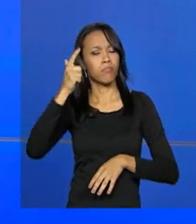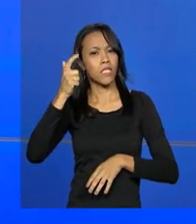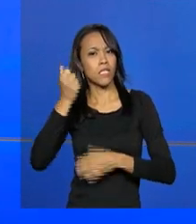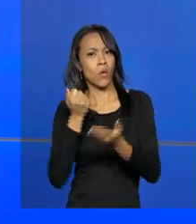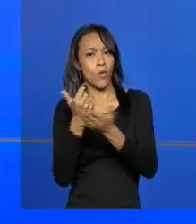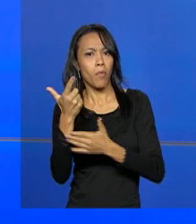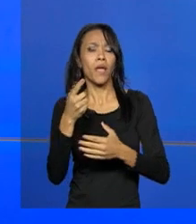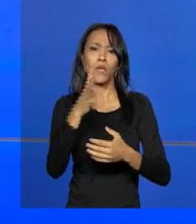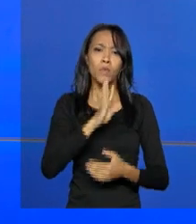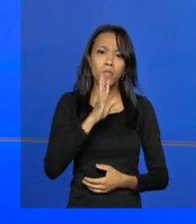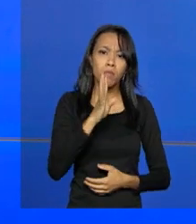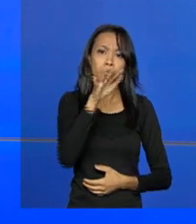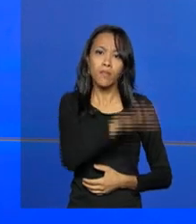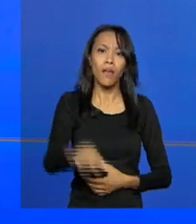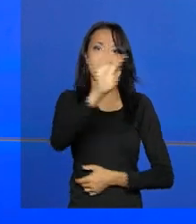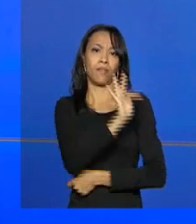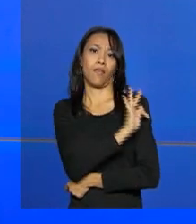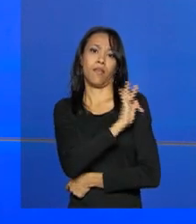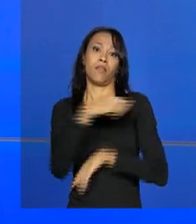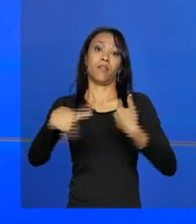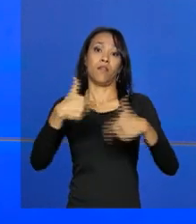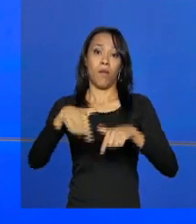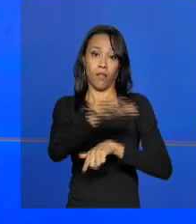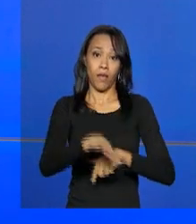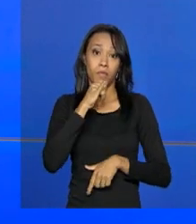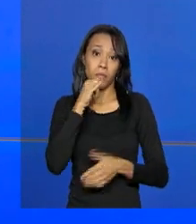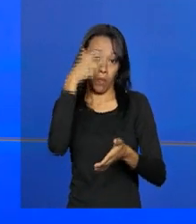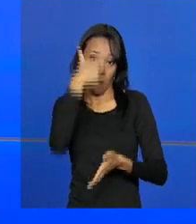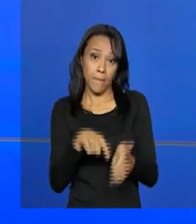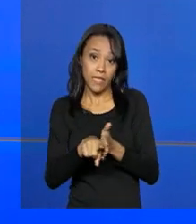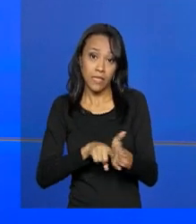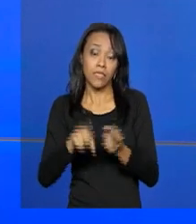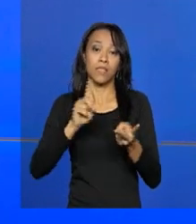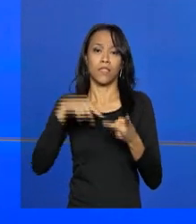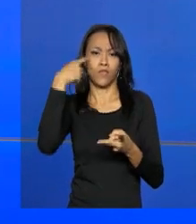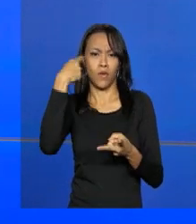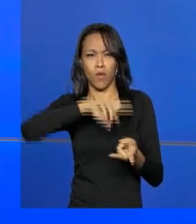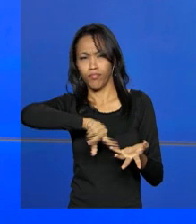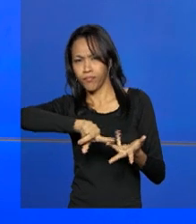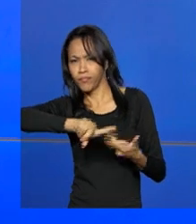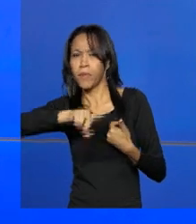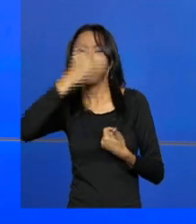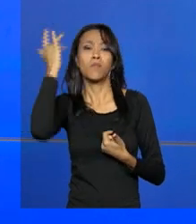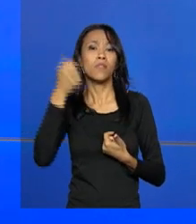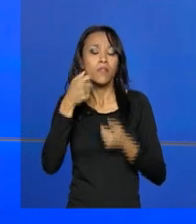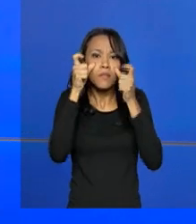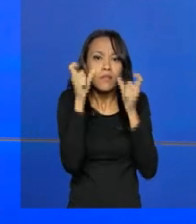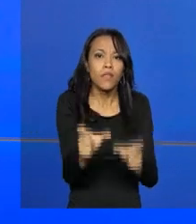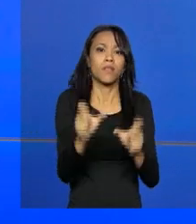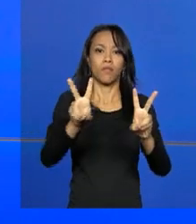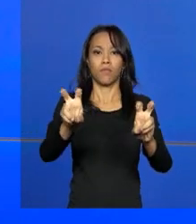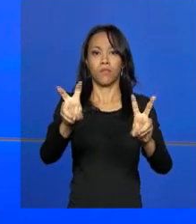e informações técnicas aos profissionais que atuam na área como pesquisadores advogados e todos os interessados no no tema de